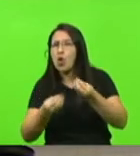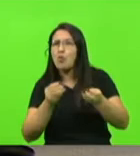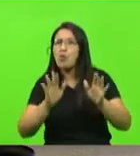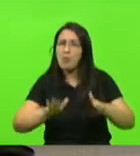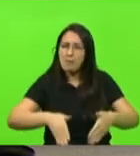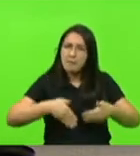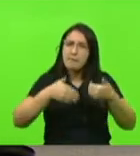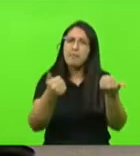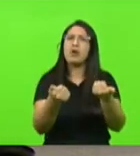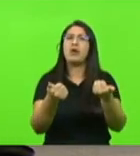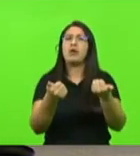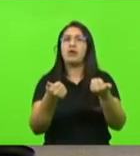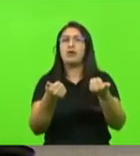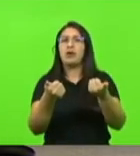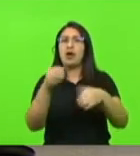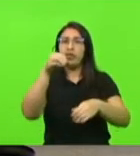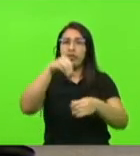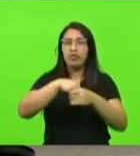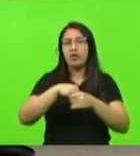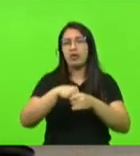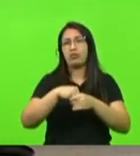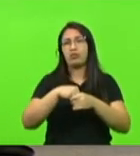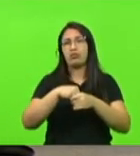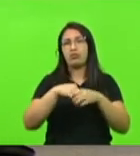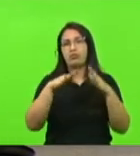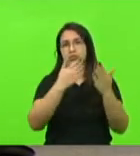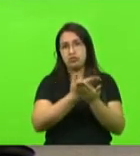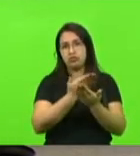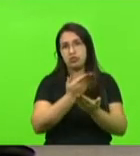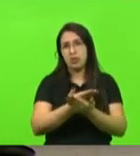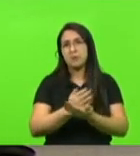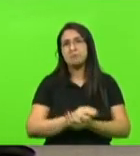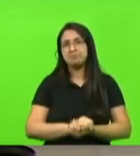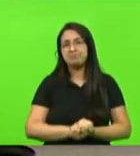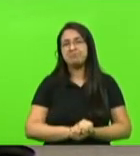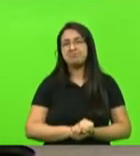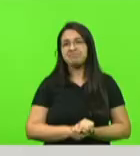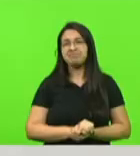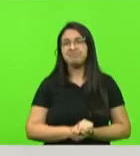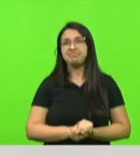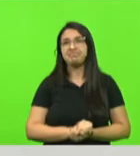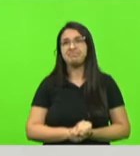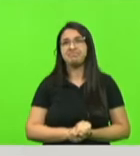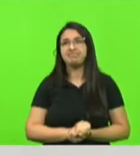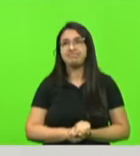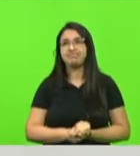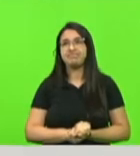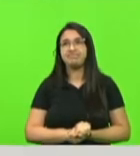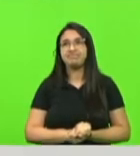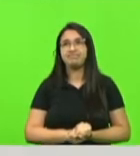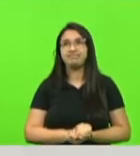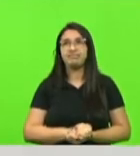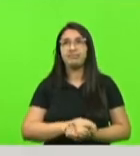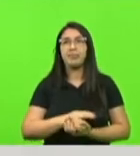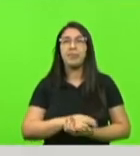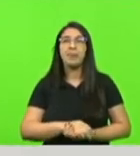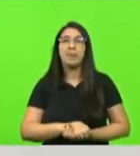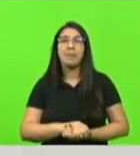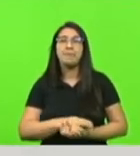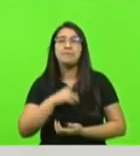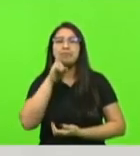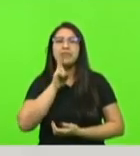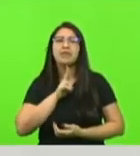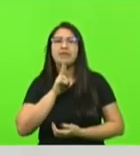Santa Catarina, qual é a prioridade. Deputado Lércio. Deputado Ivan, fugiu